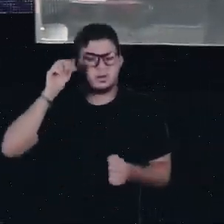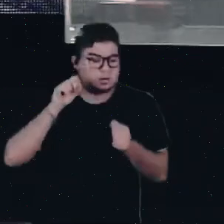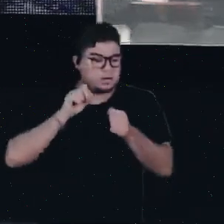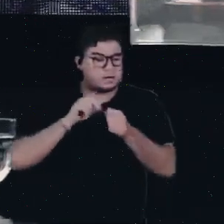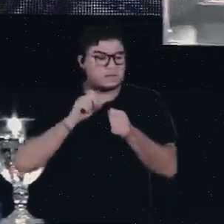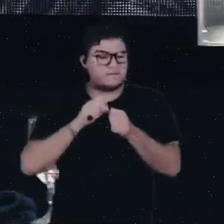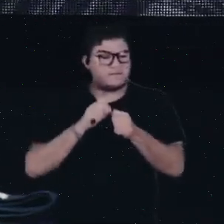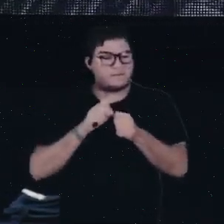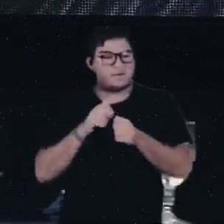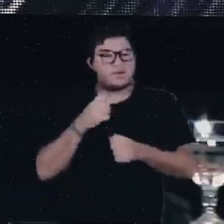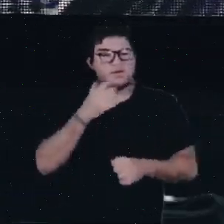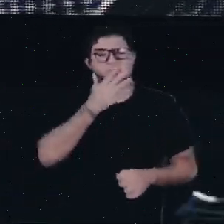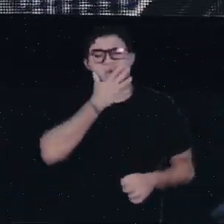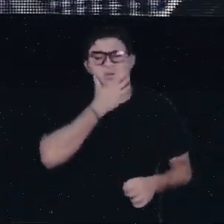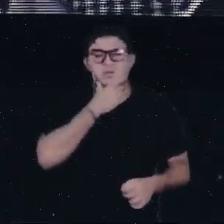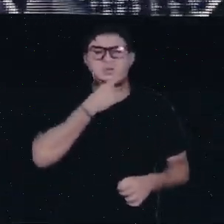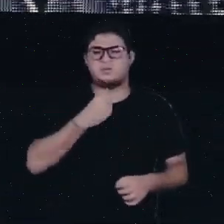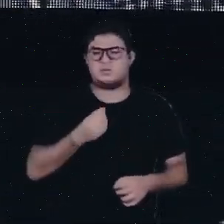homem?